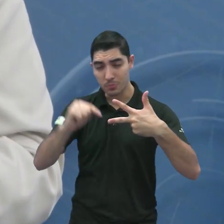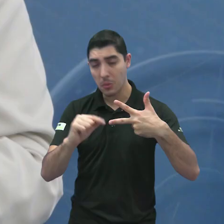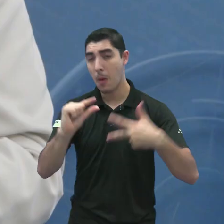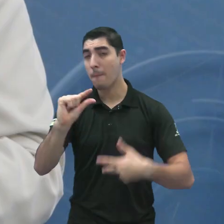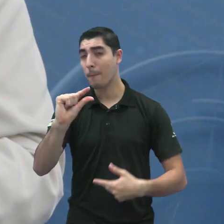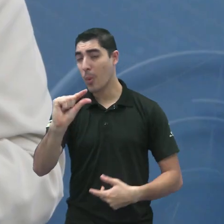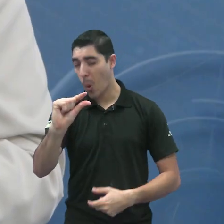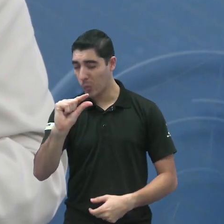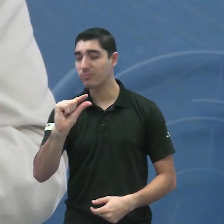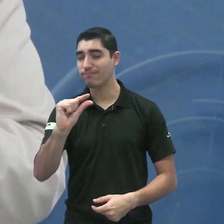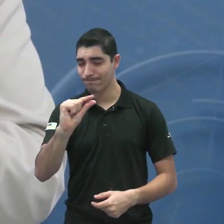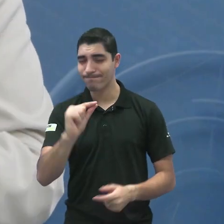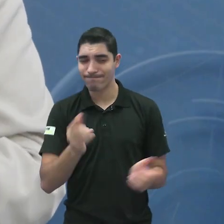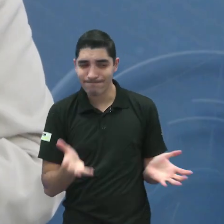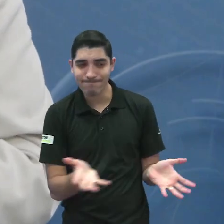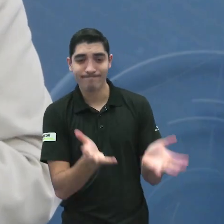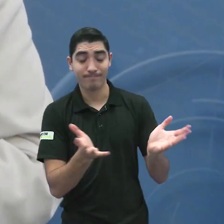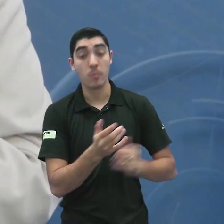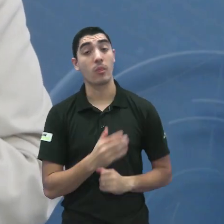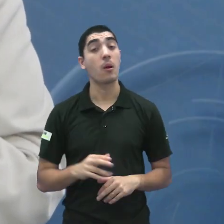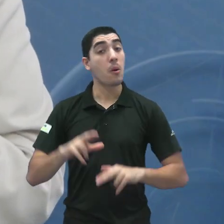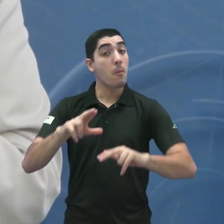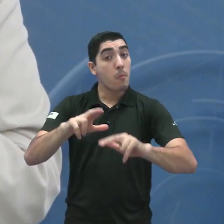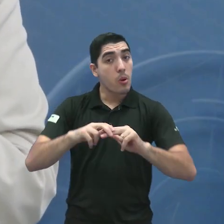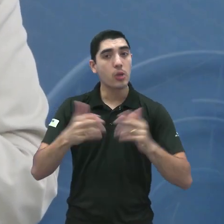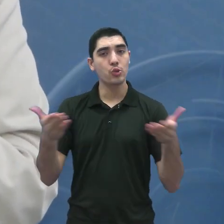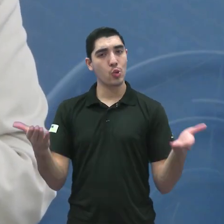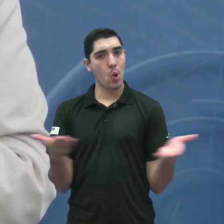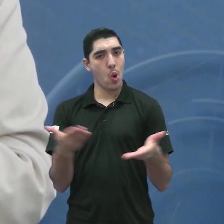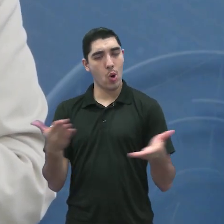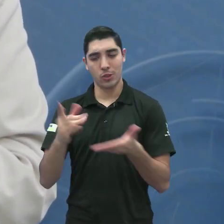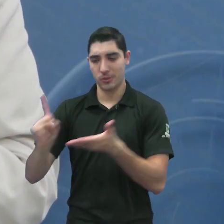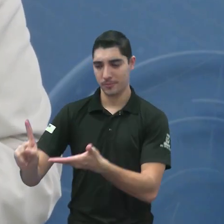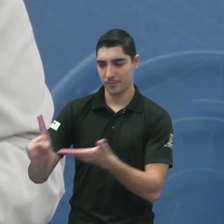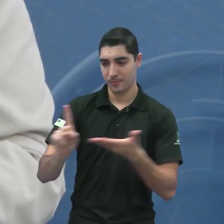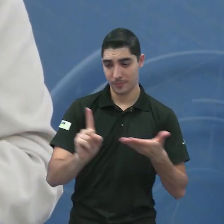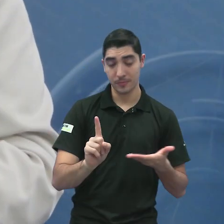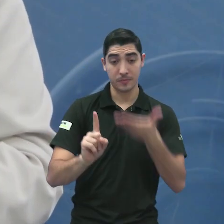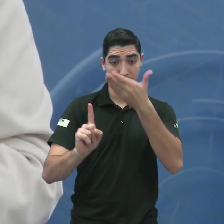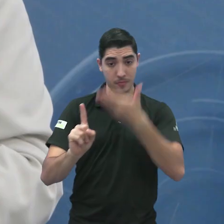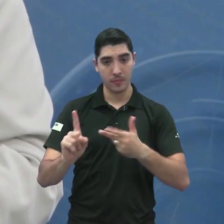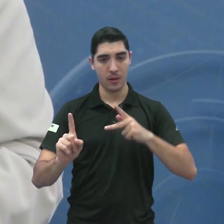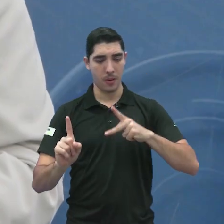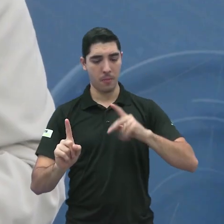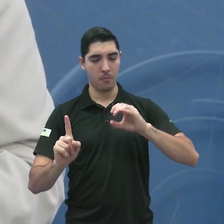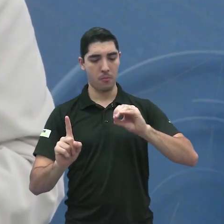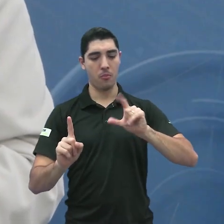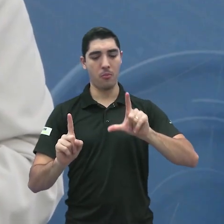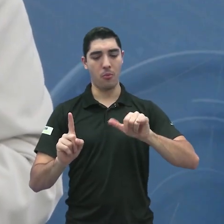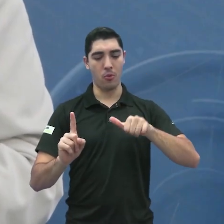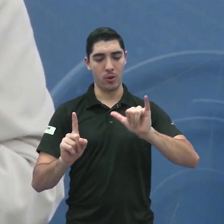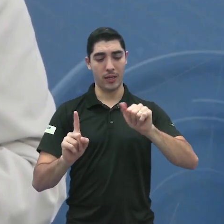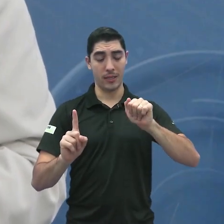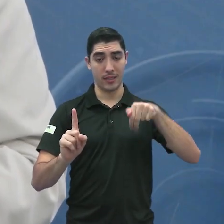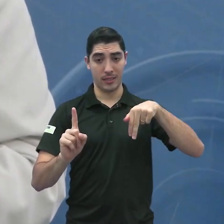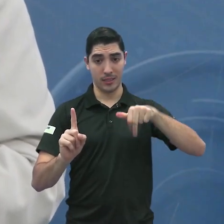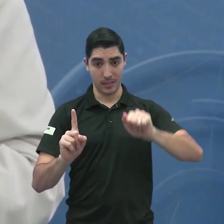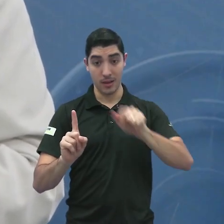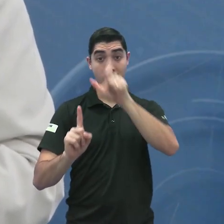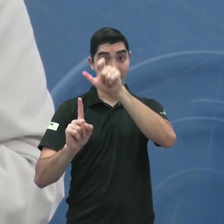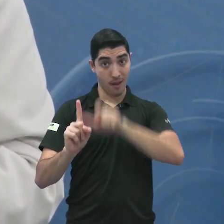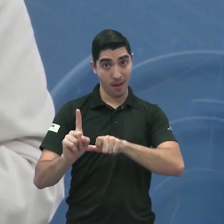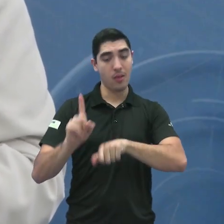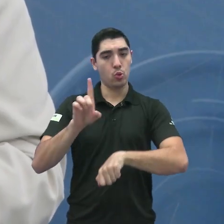falar sobre esse tema, eu recebo aqui no estúdio do Diálogos da Cidade a Poliana Radi, pós-doutora